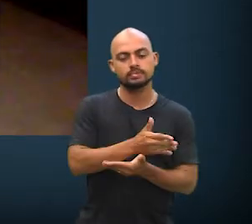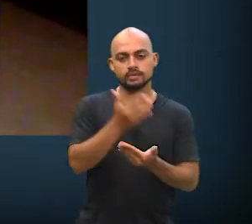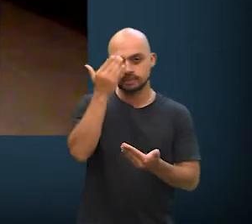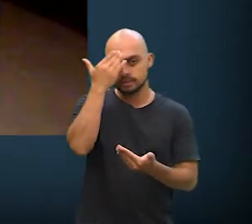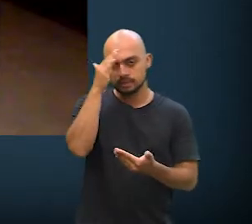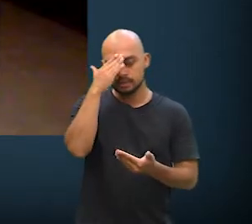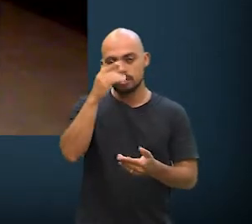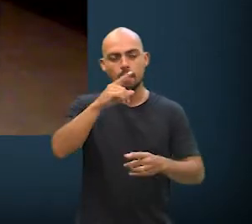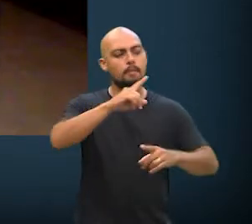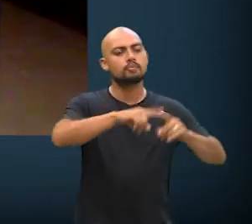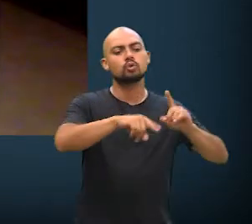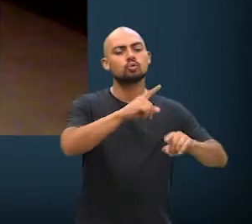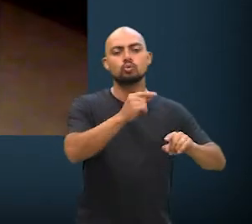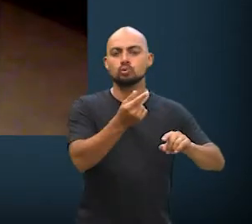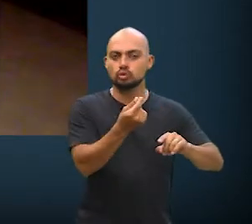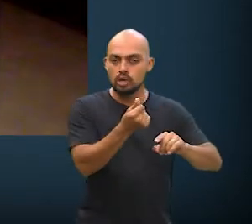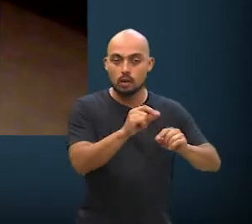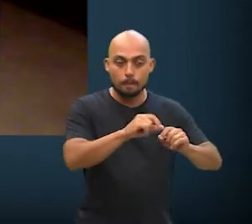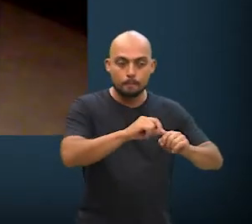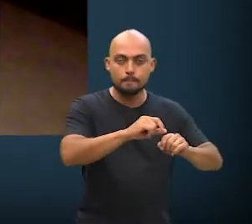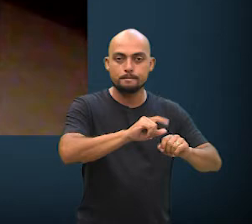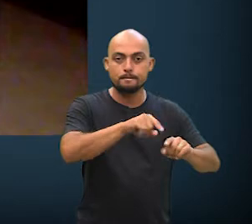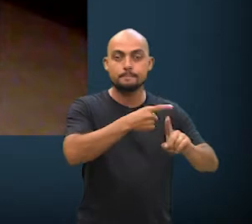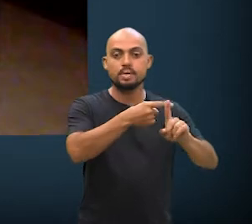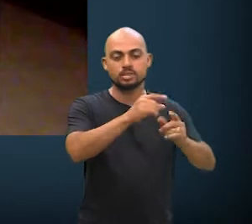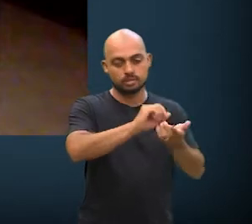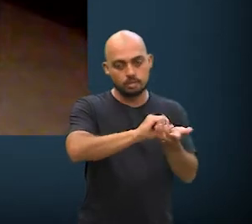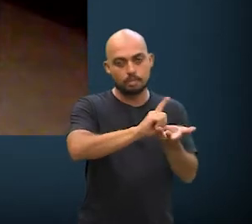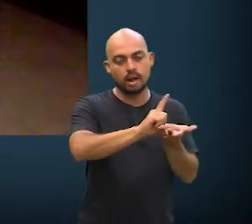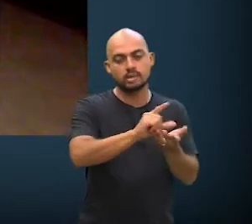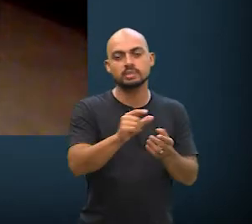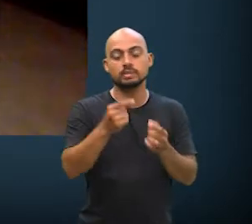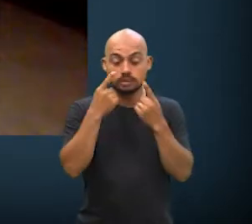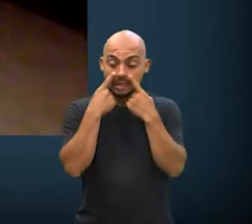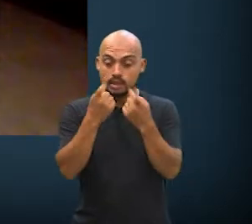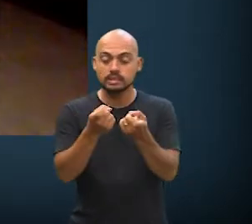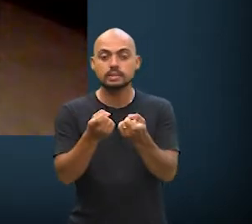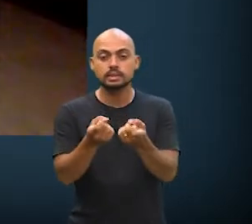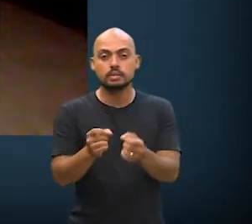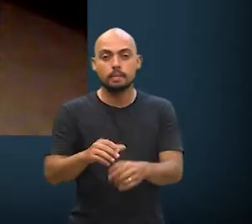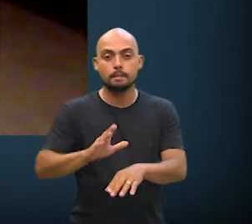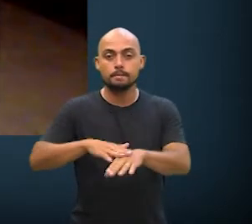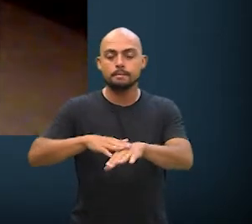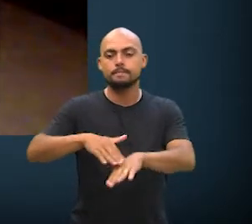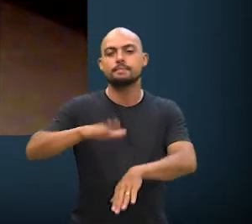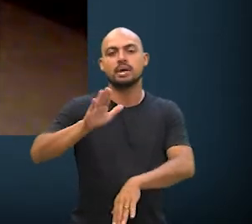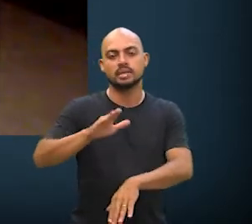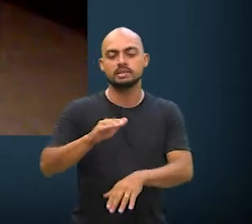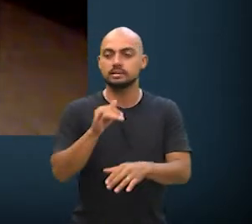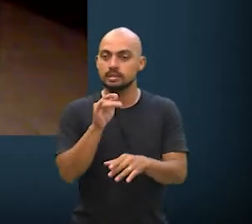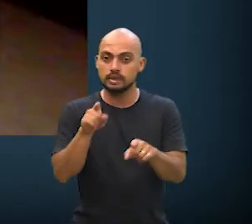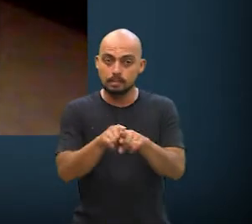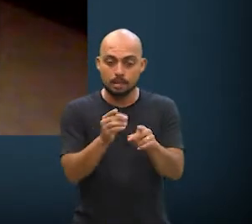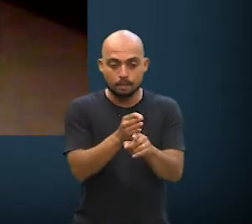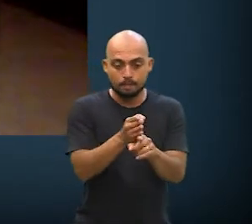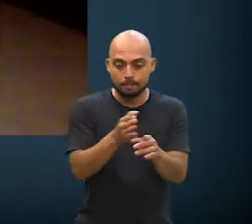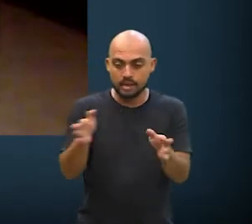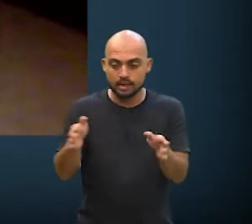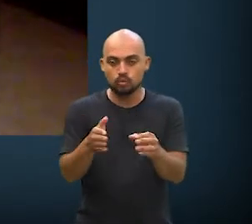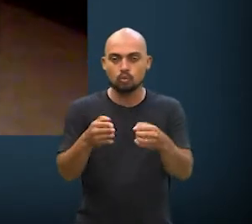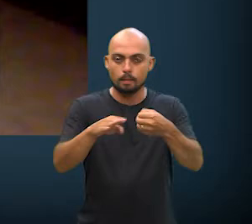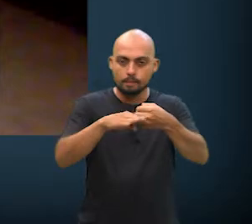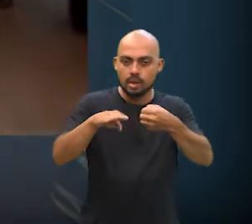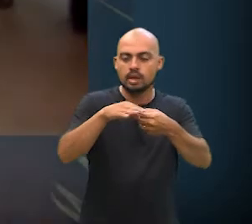quais são os produtos mais rentáveis, o que são mais interessantes para vocês, o que é mais interessante a médio e longo prazo. Tem todo um